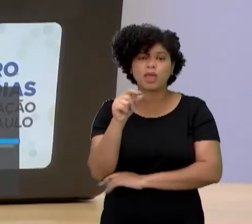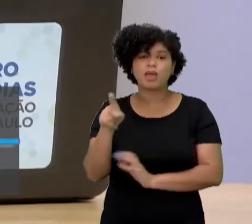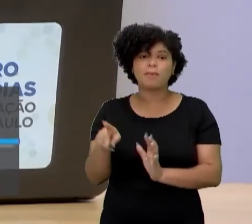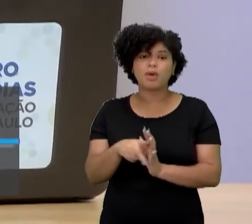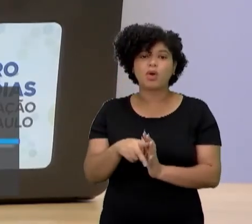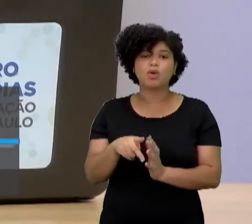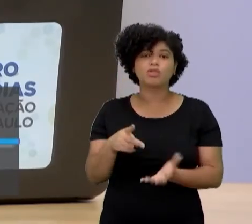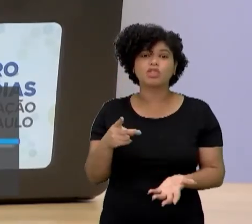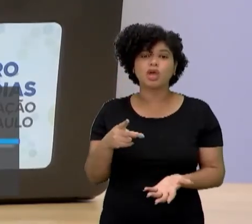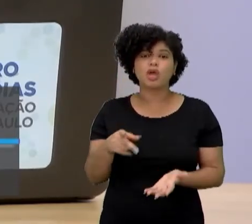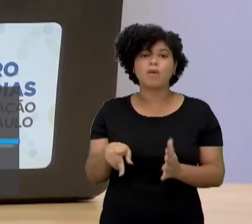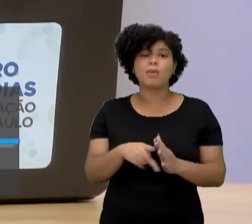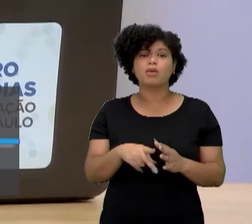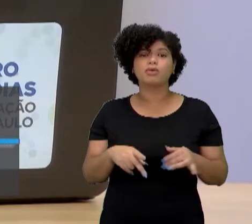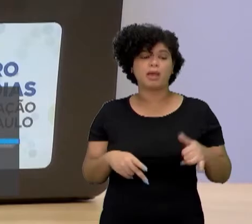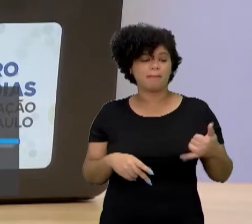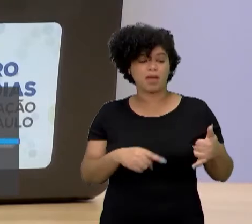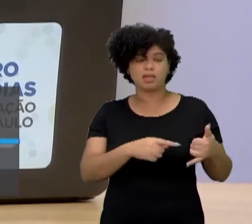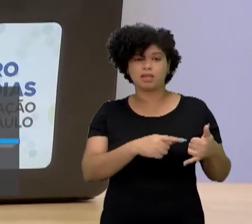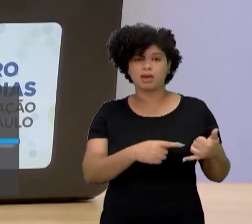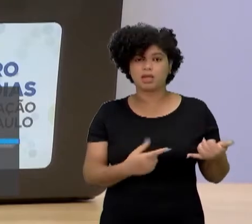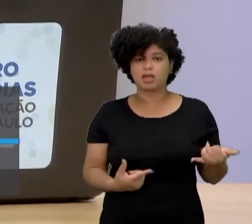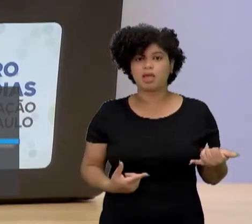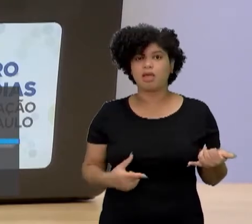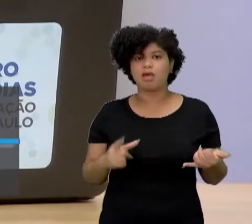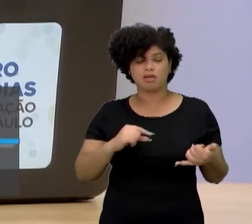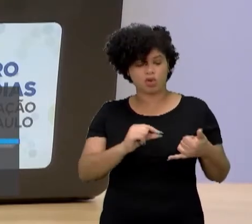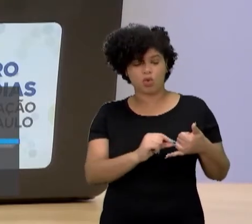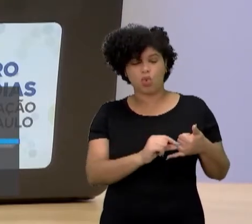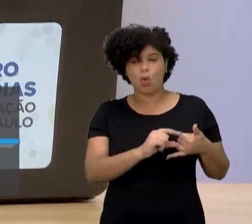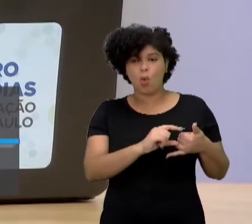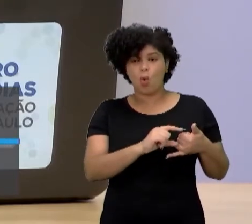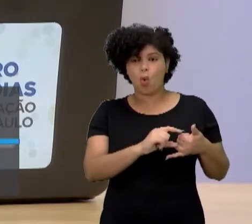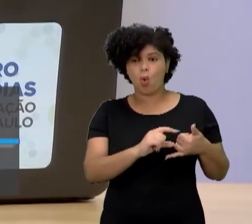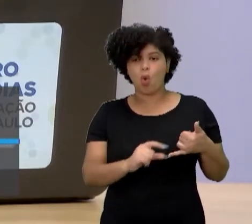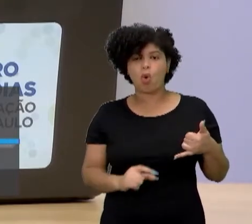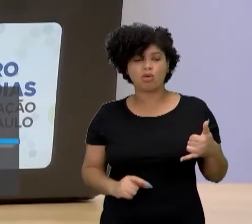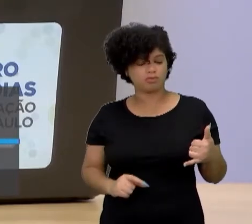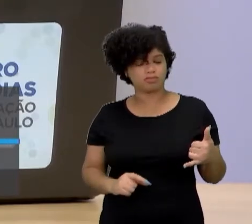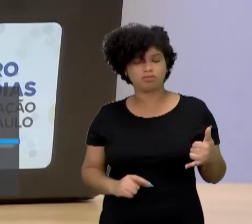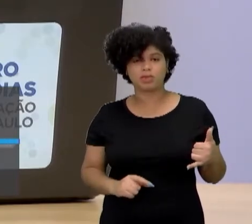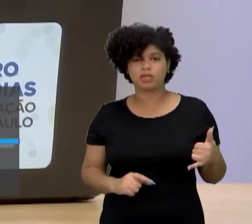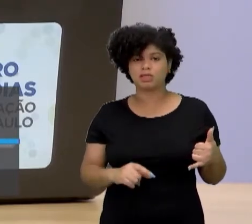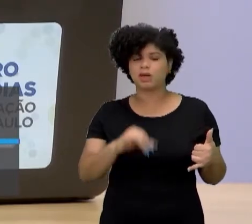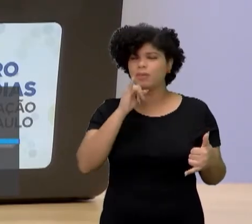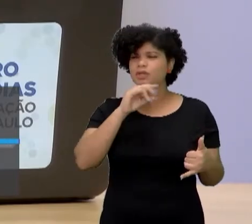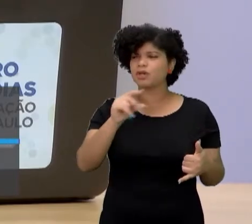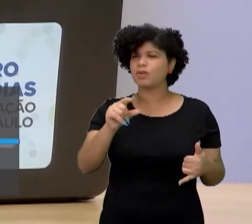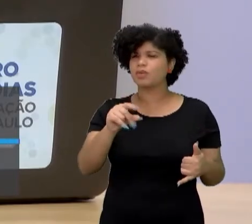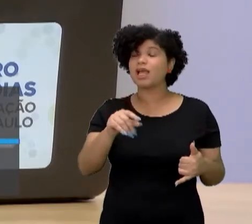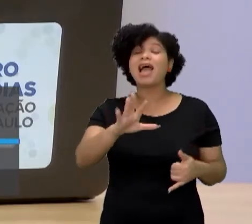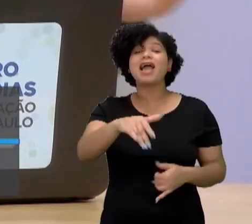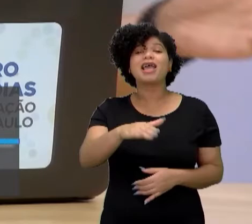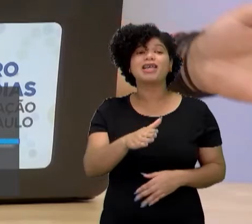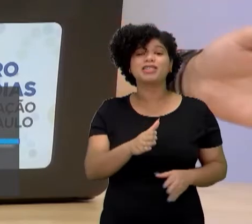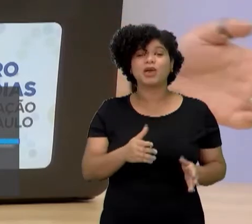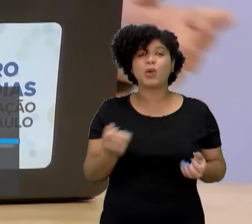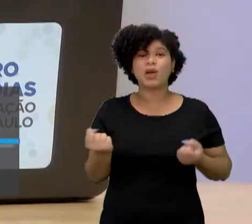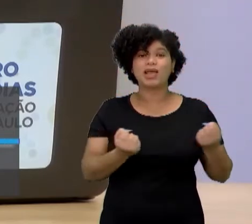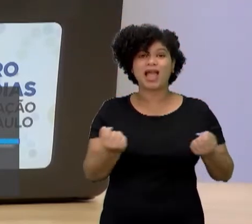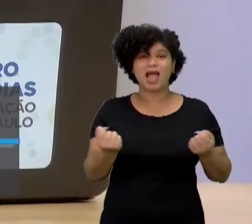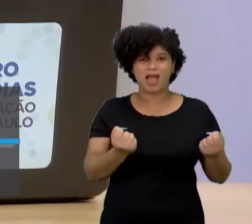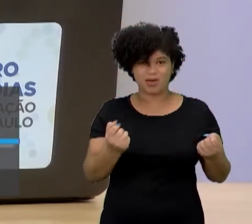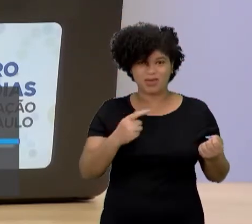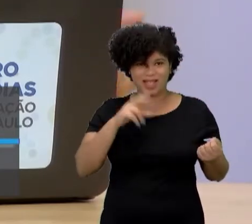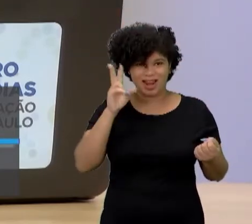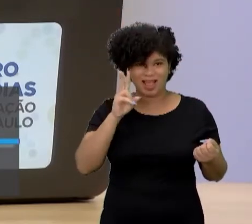gente tem o quê? Bateria, pilha, né? Aquele negócio que você tem que fazer lá, dar carga na bateria do carro. Cuidado com os polos,